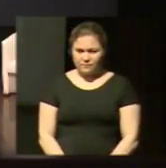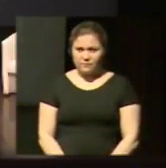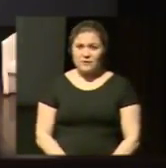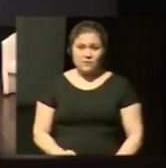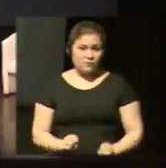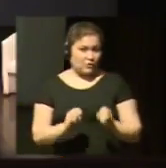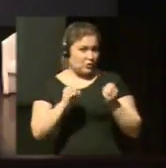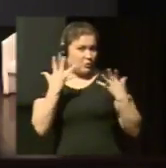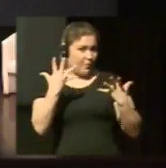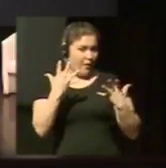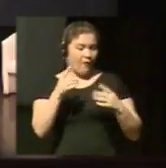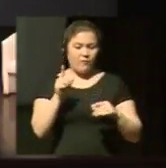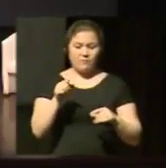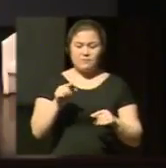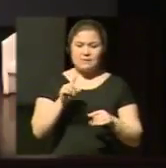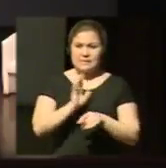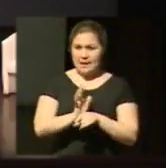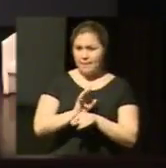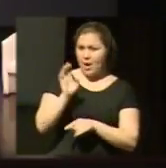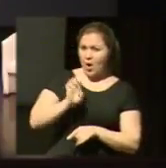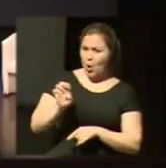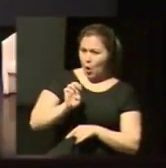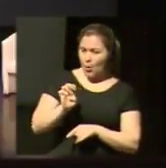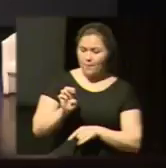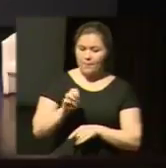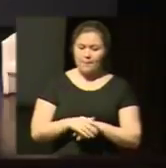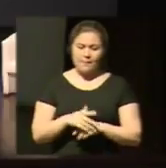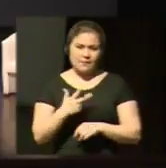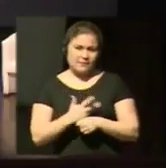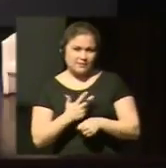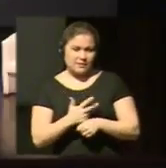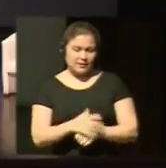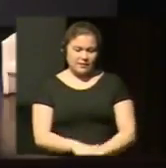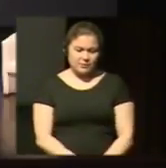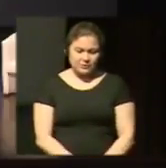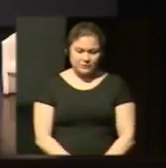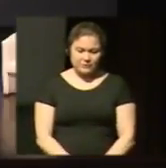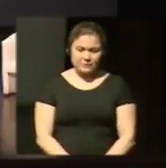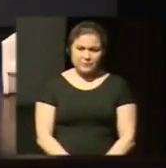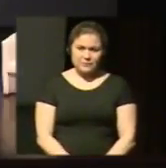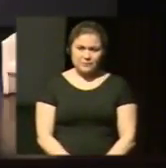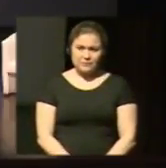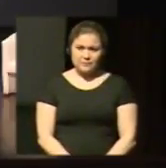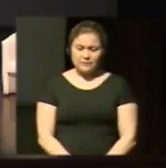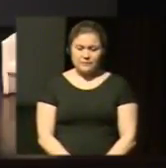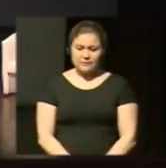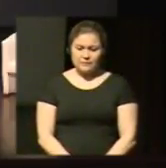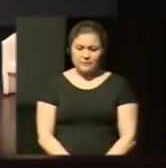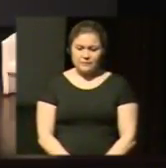Festival de Cinema Europeu para a terceira idade.